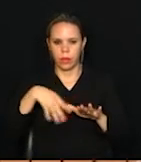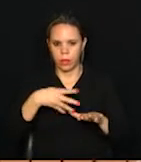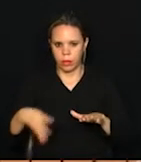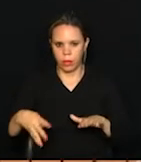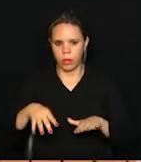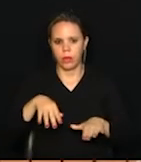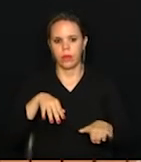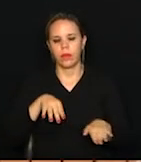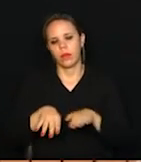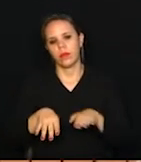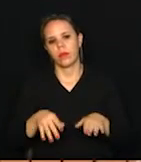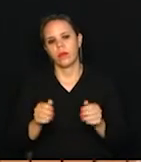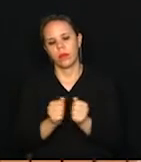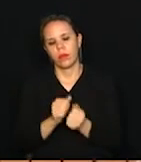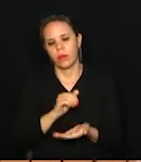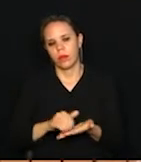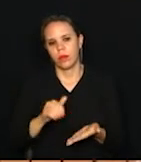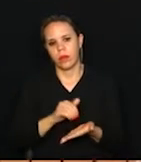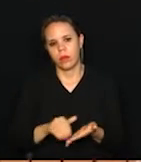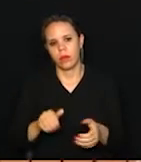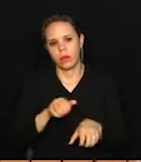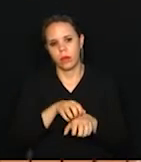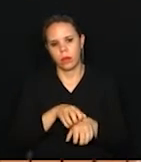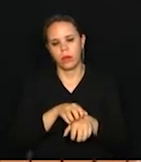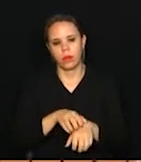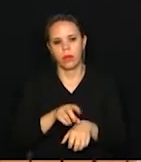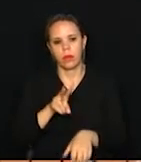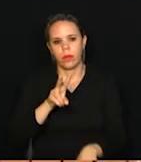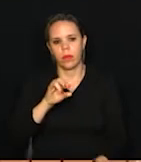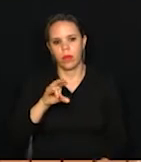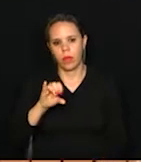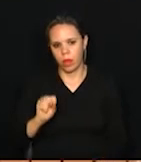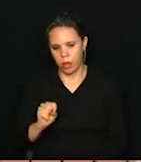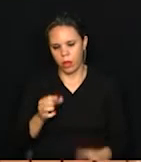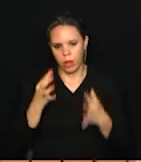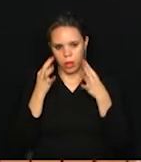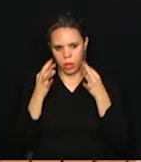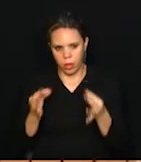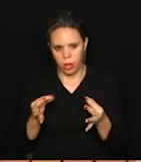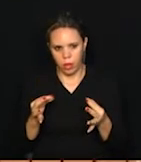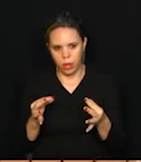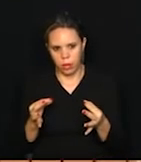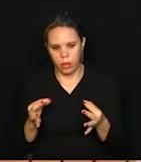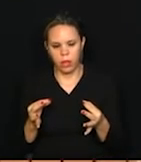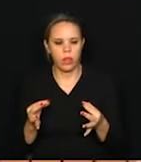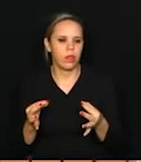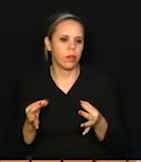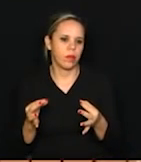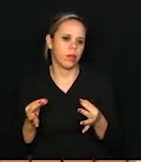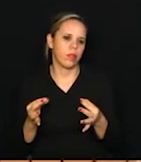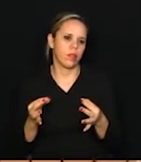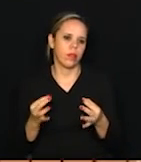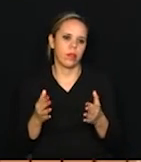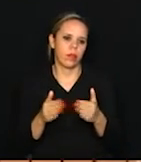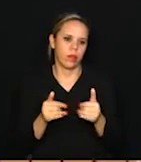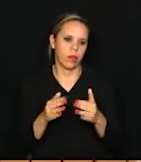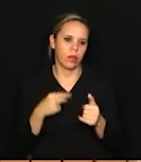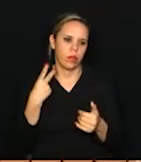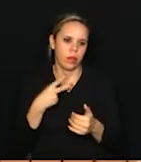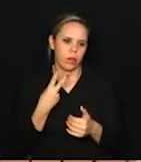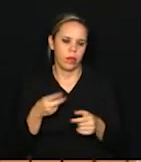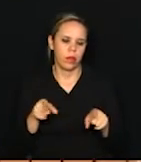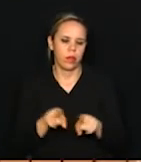trânsito, juntamente aí com o secretário de Transporte, Vinícius Reverete, tem dado atenção não só aos pedidos dos vereadores, mas